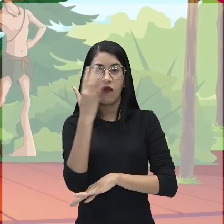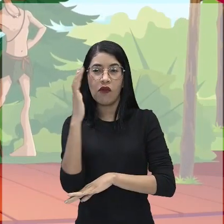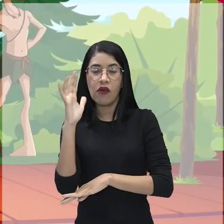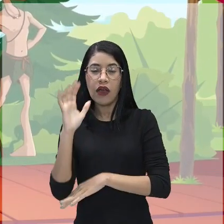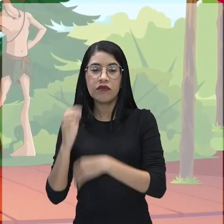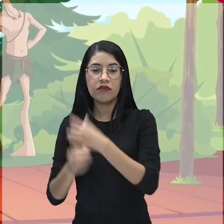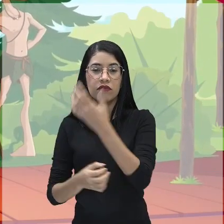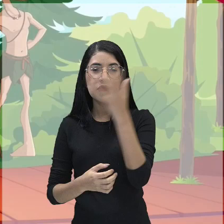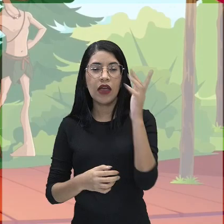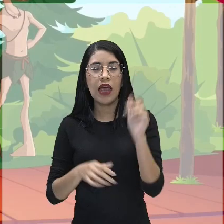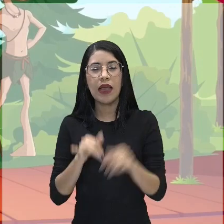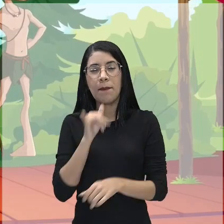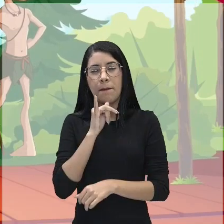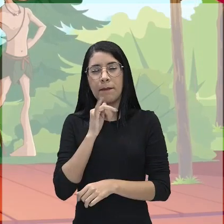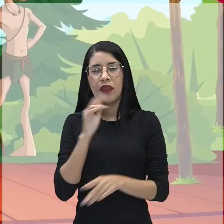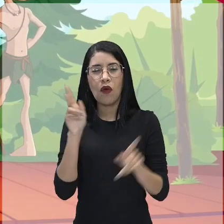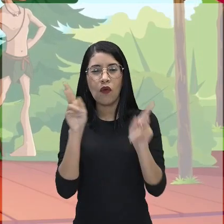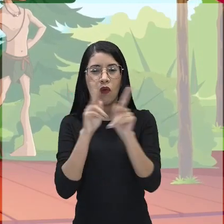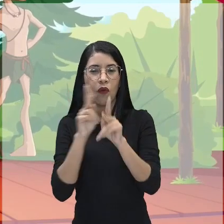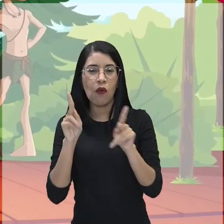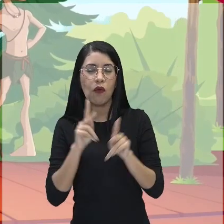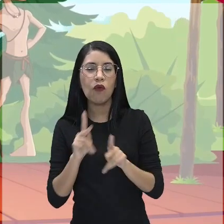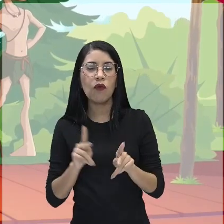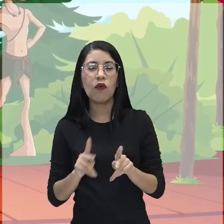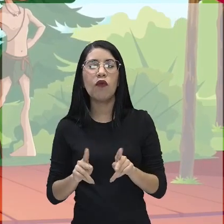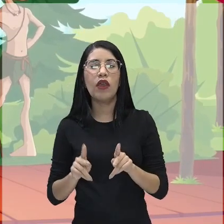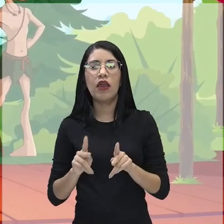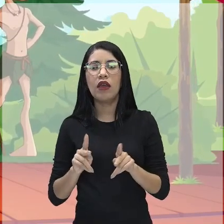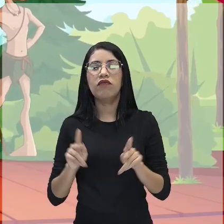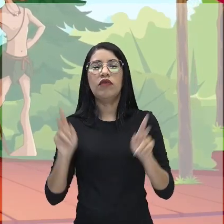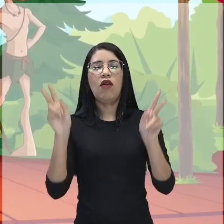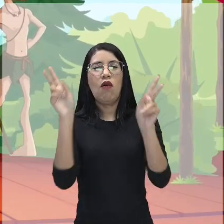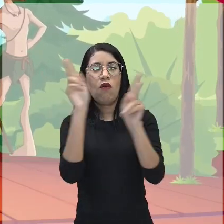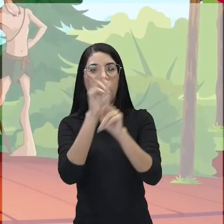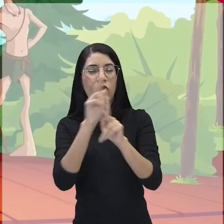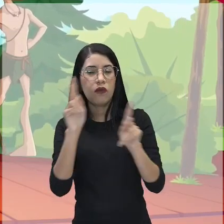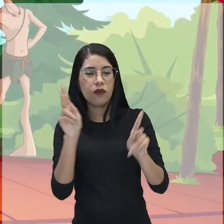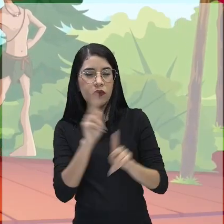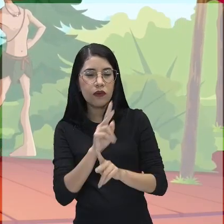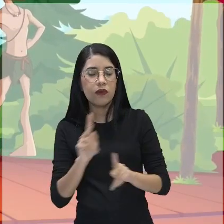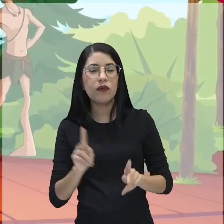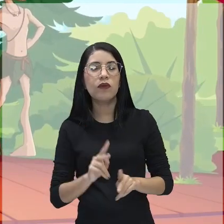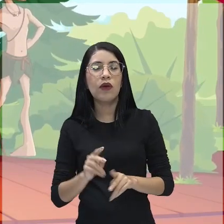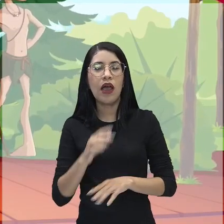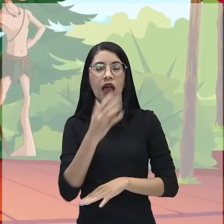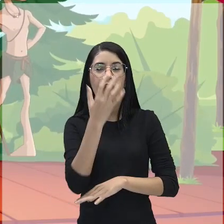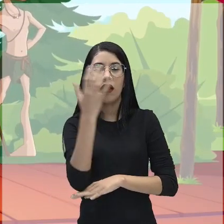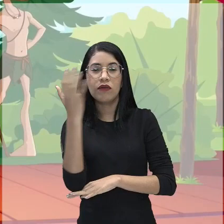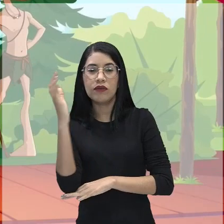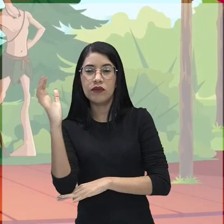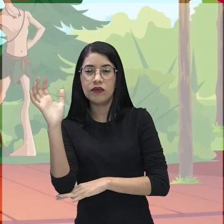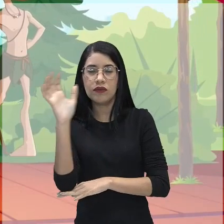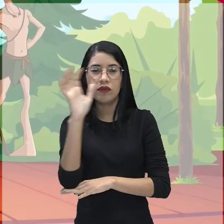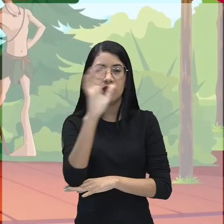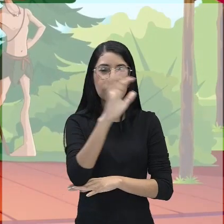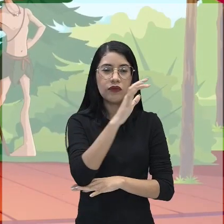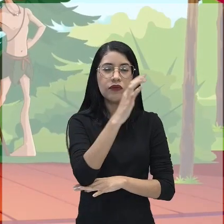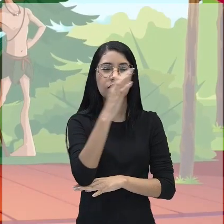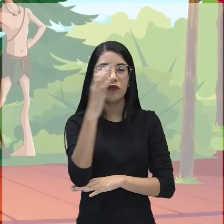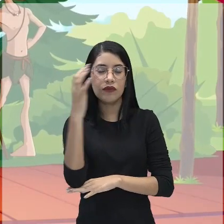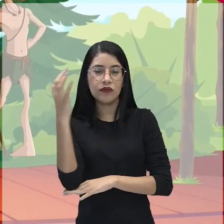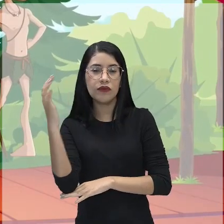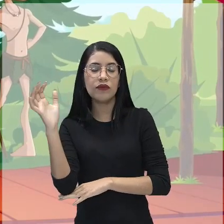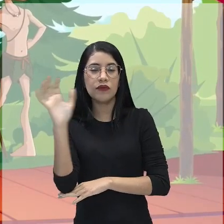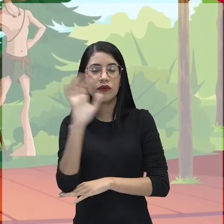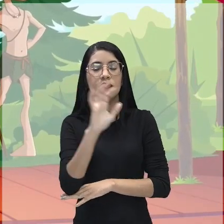quê? Ventando, um vento muito forte, onde está batendo vento e as árvores estão se sacudindo. Então,